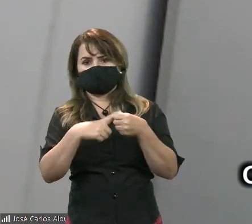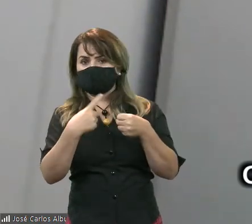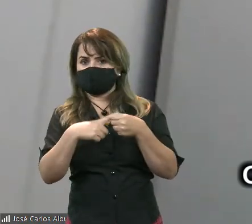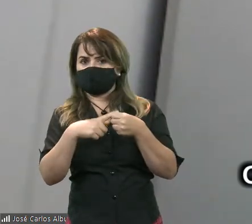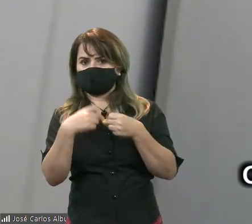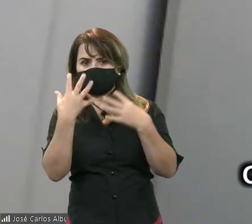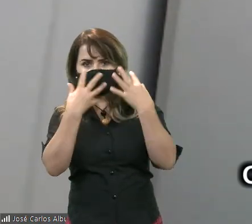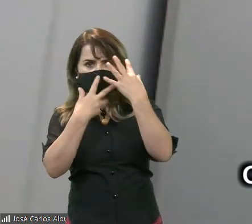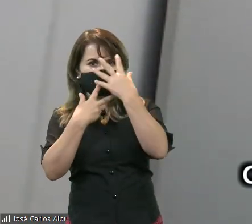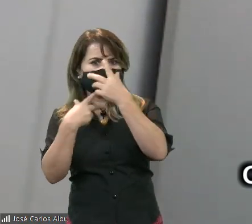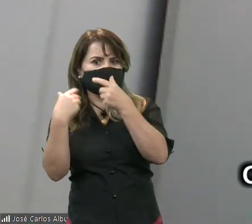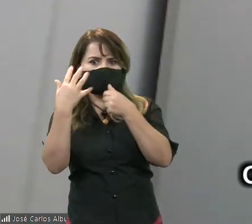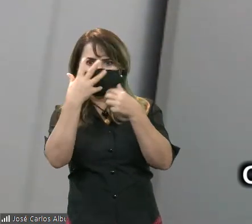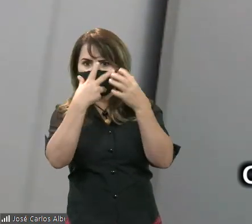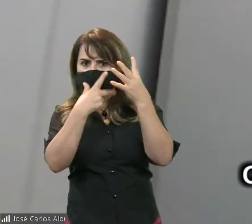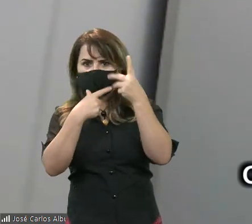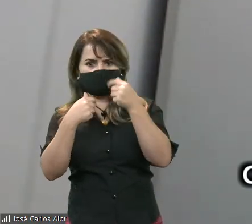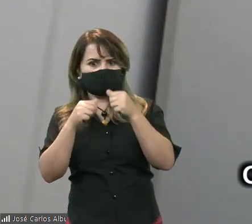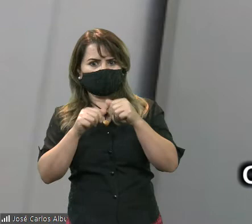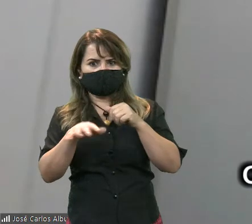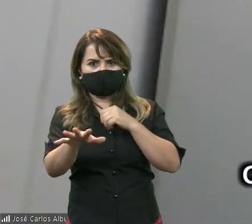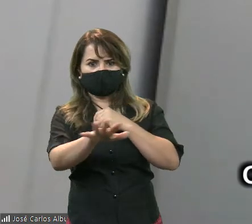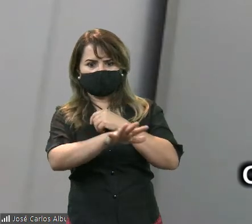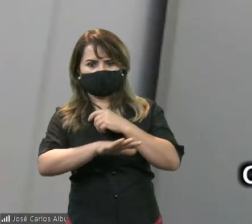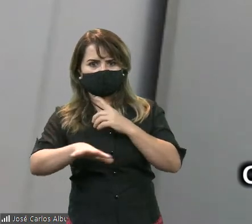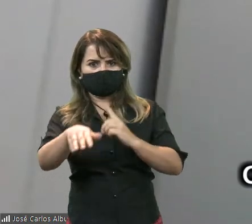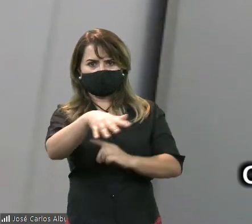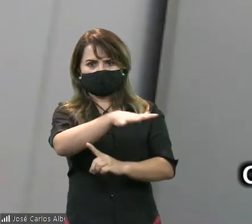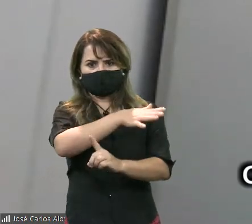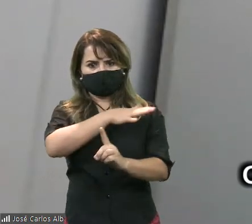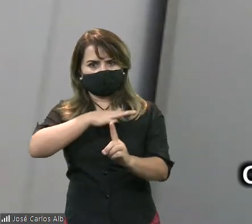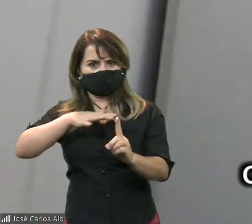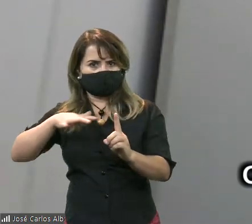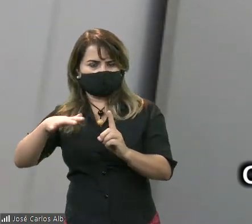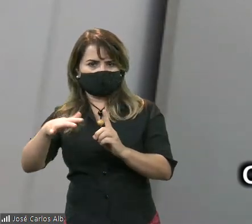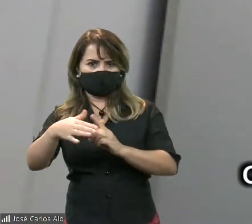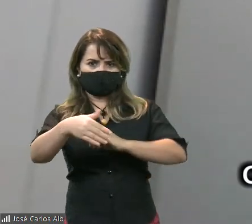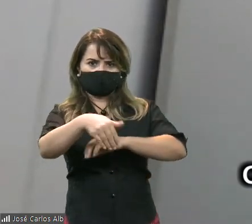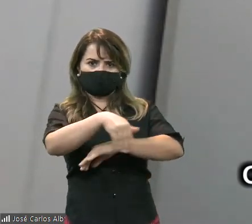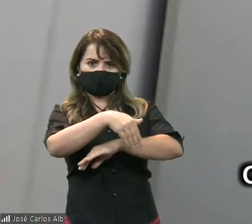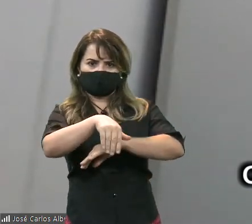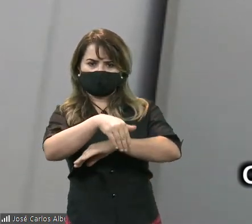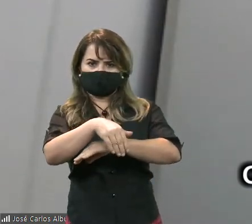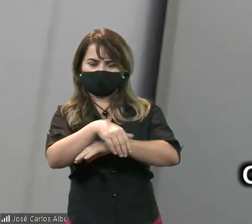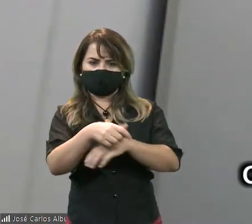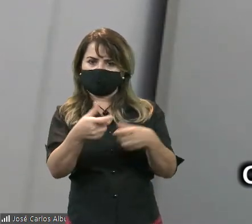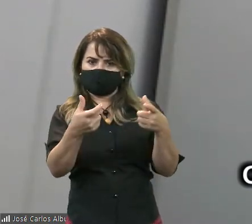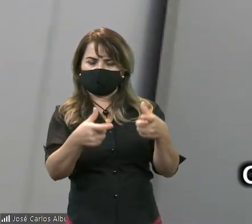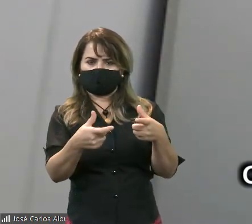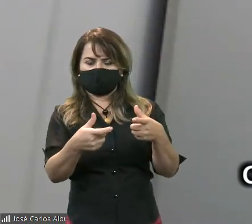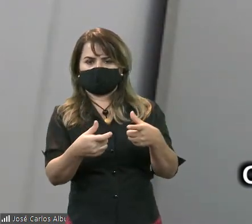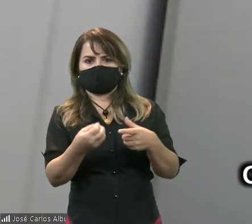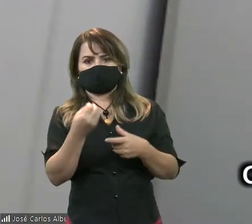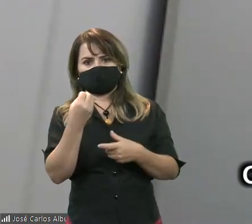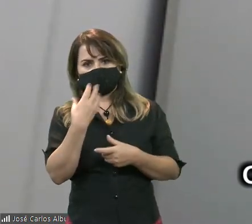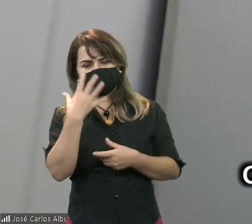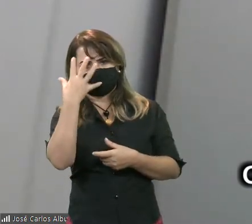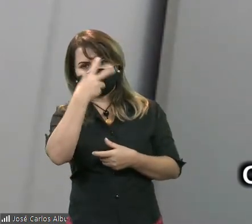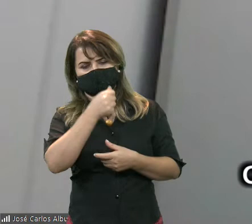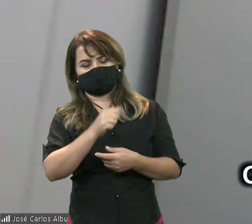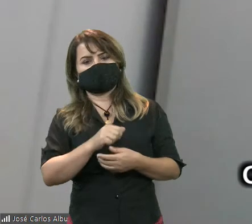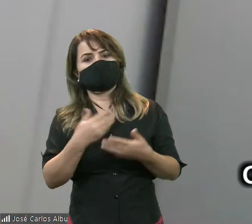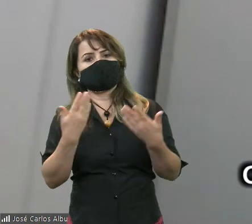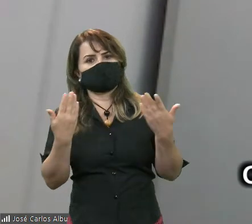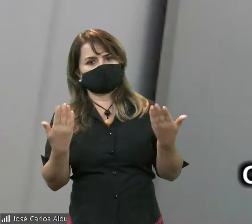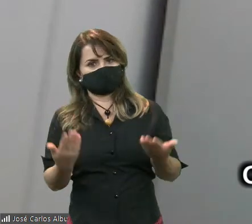regiões da cidade aí, bem urbanizadas, né, bem projetada aí para o seu lazer. Então, logicamente, meu voto é